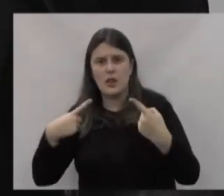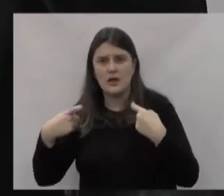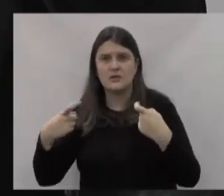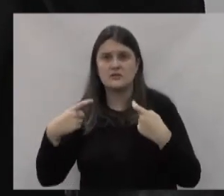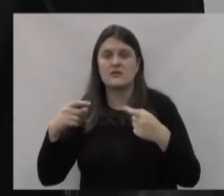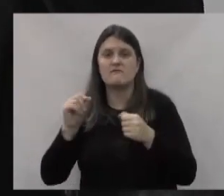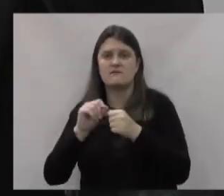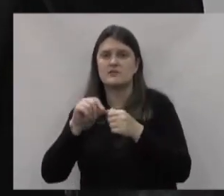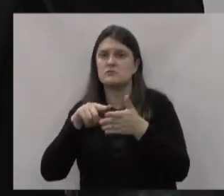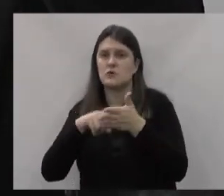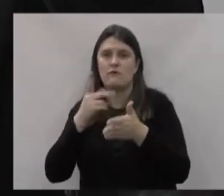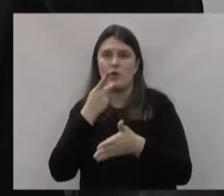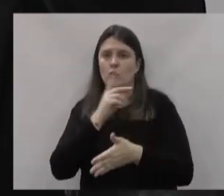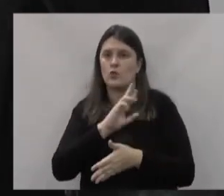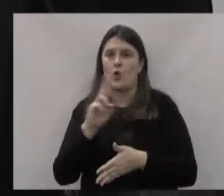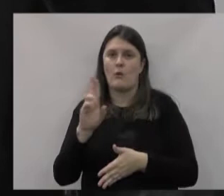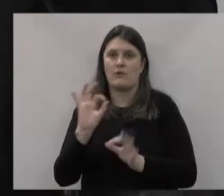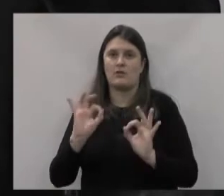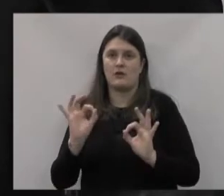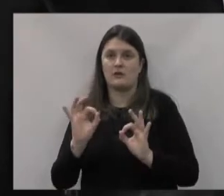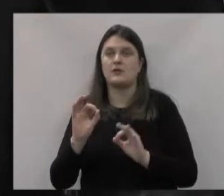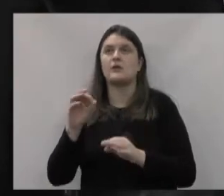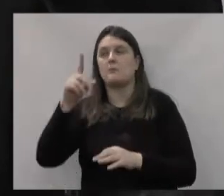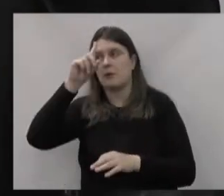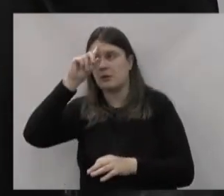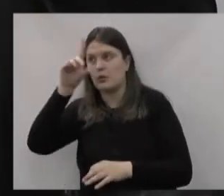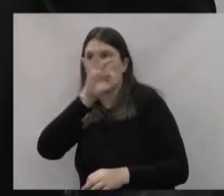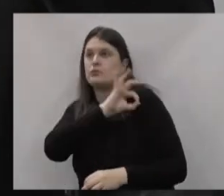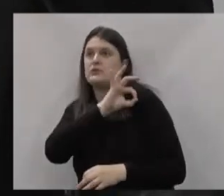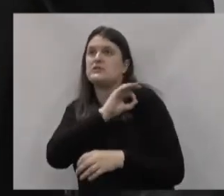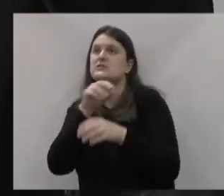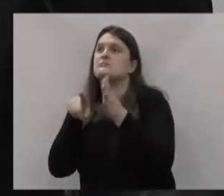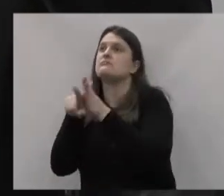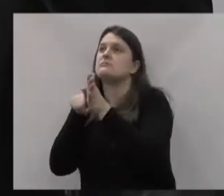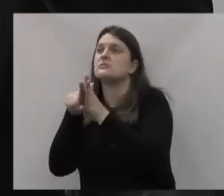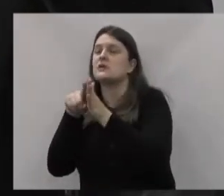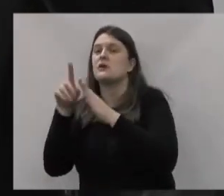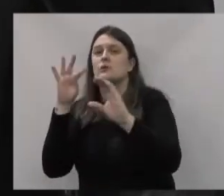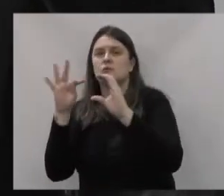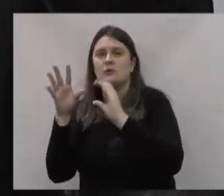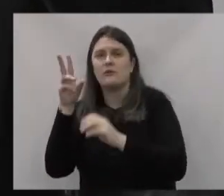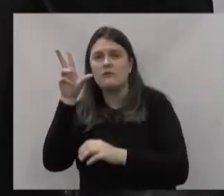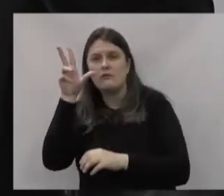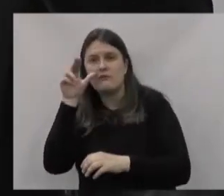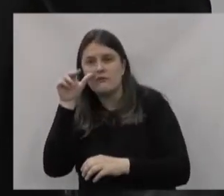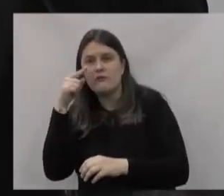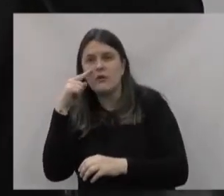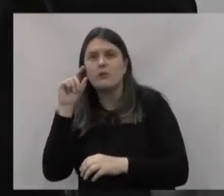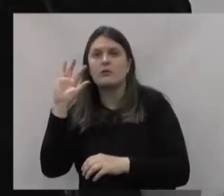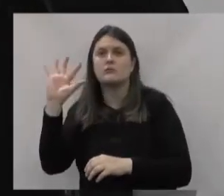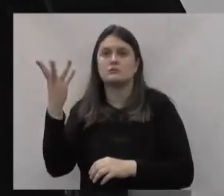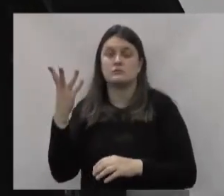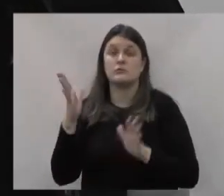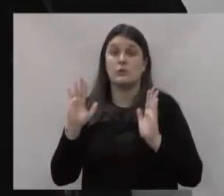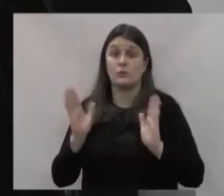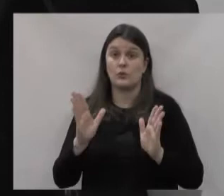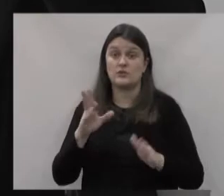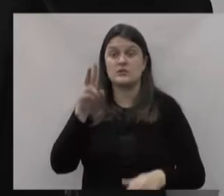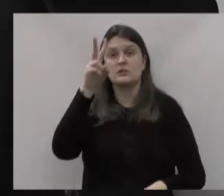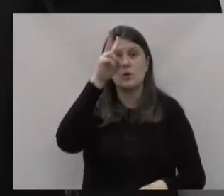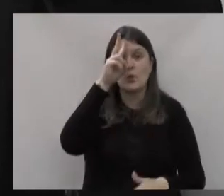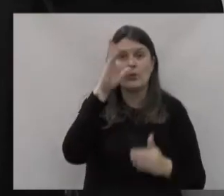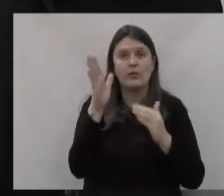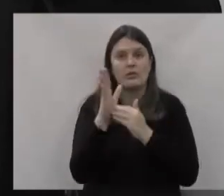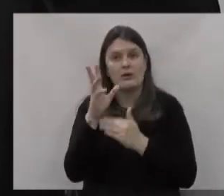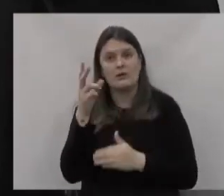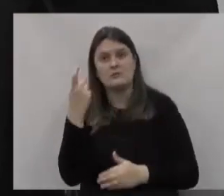anônima. Fizemos o mesmo sistema, mandamos a polícia lá averiguar, conselho tutelar, aquela questão toda. Então, hoje, de segunda a sexta,